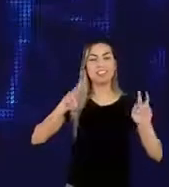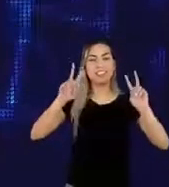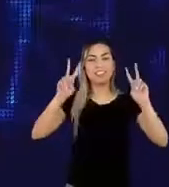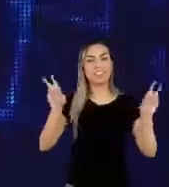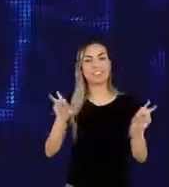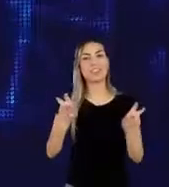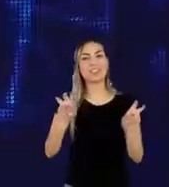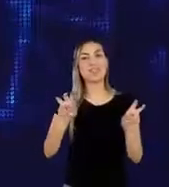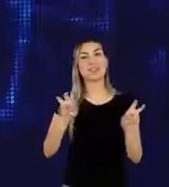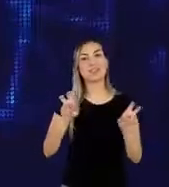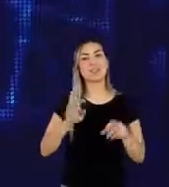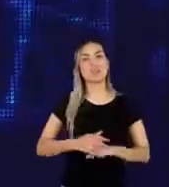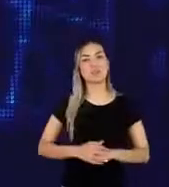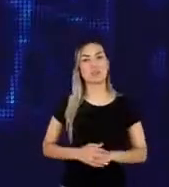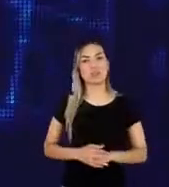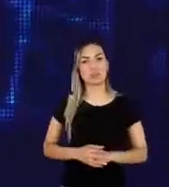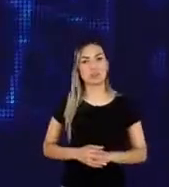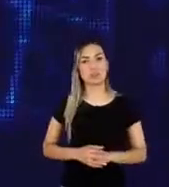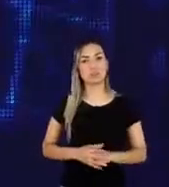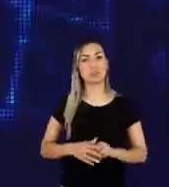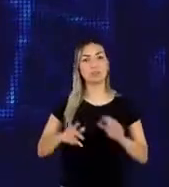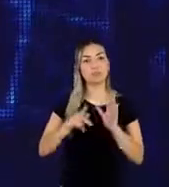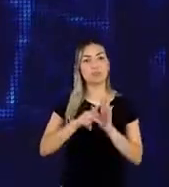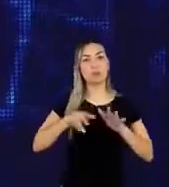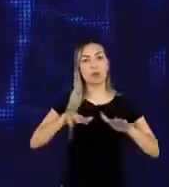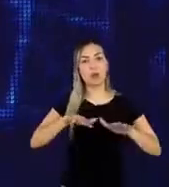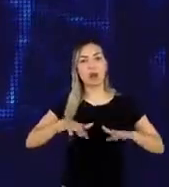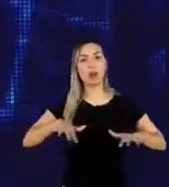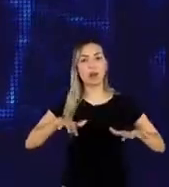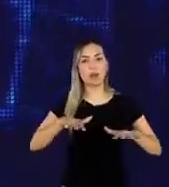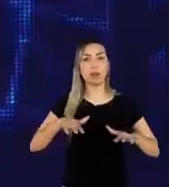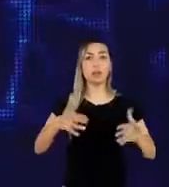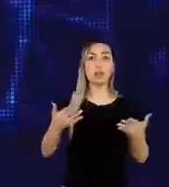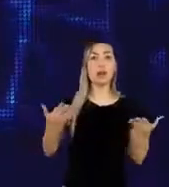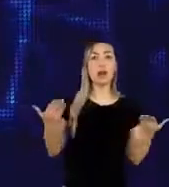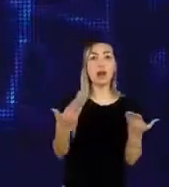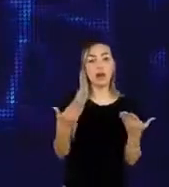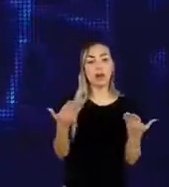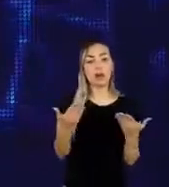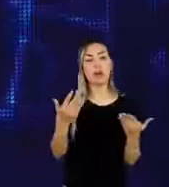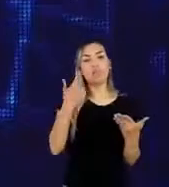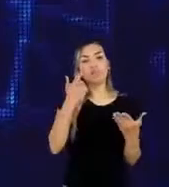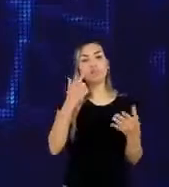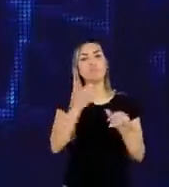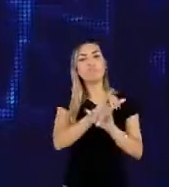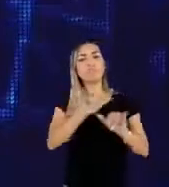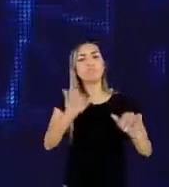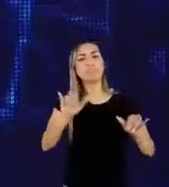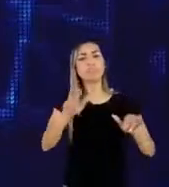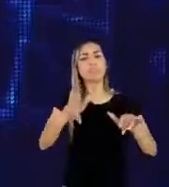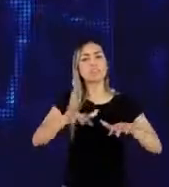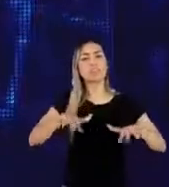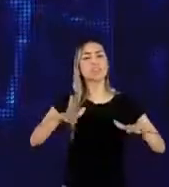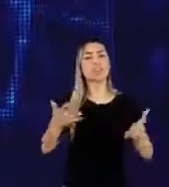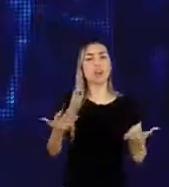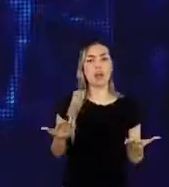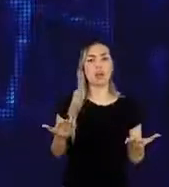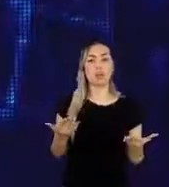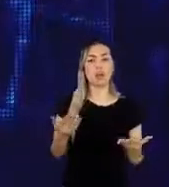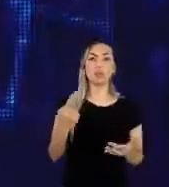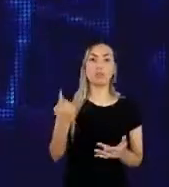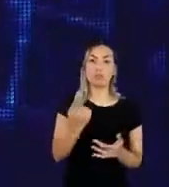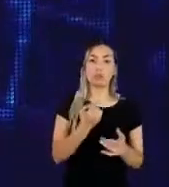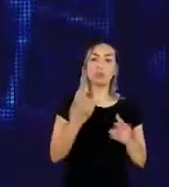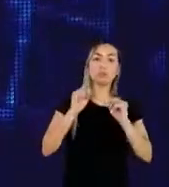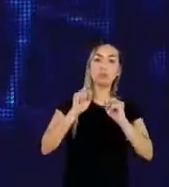dos principais temas aqui do nosso setor. Só para dar um contexto geral, a gente, olhando aqui para os próximos